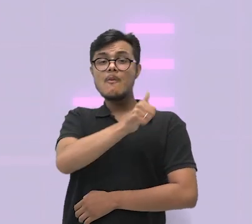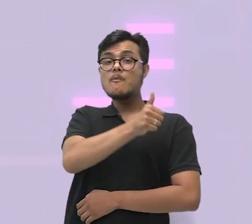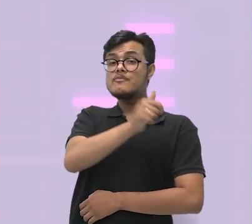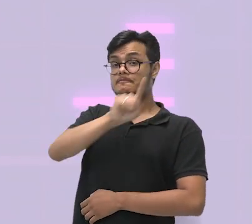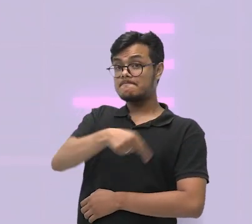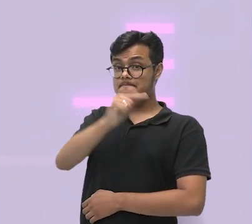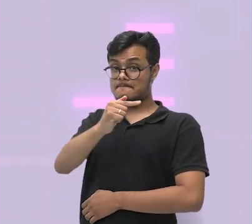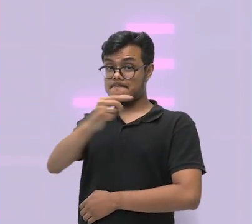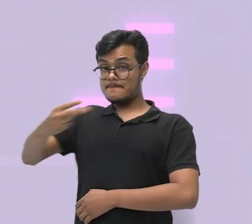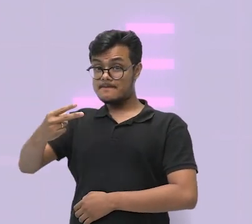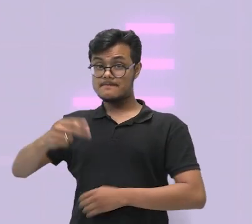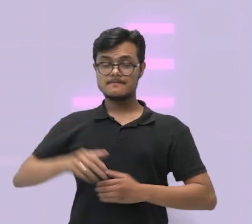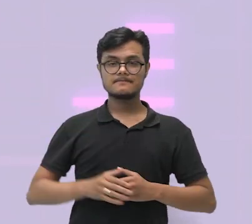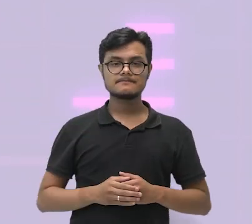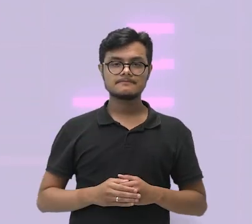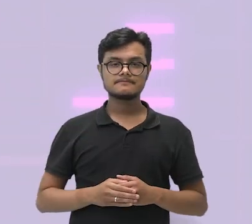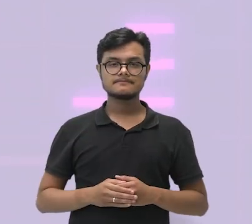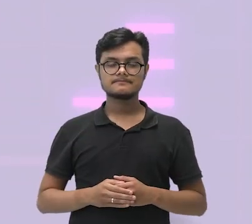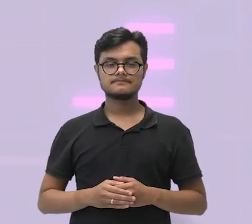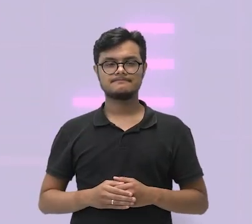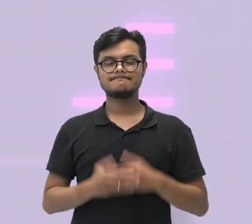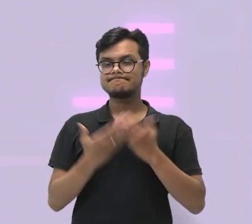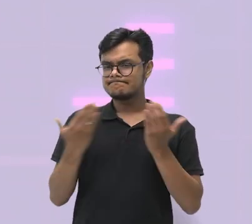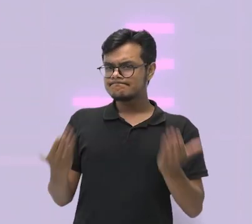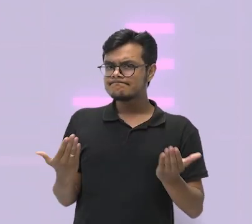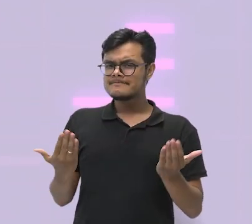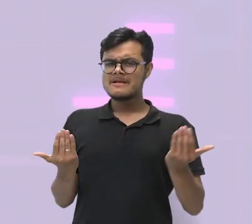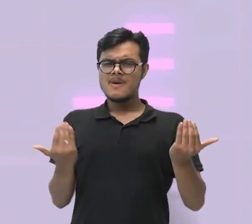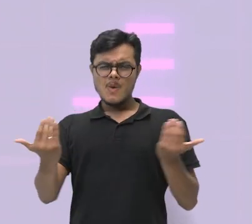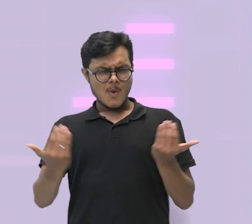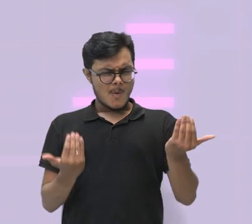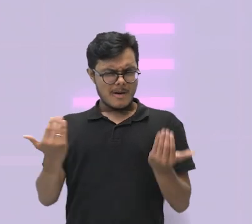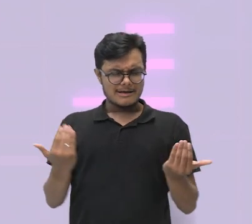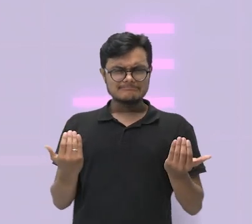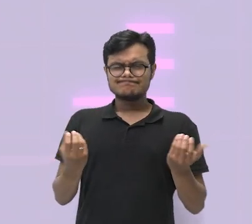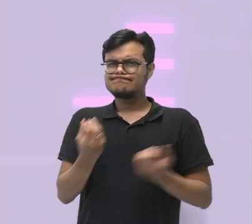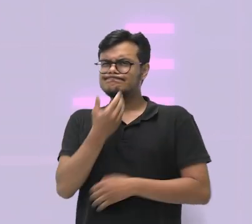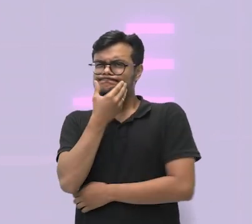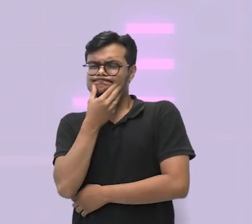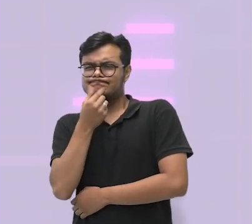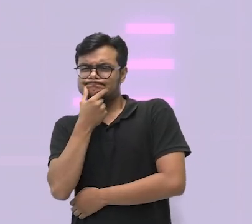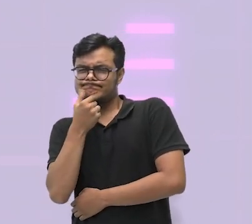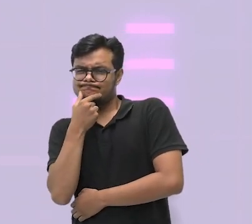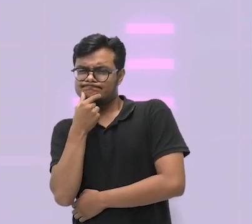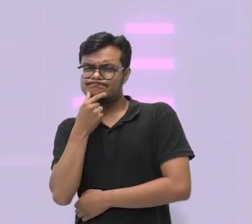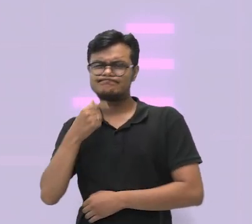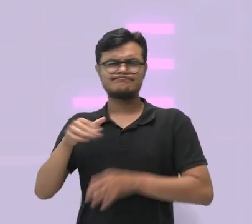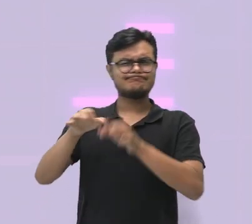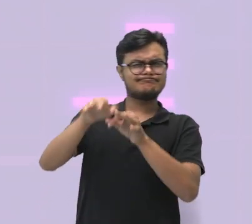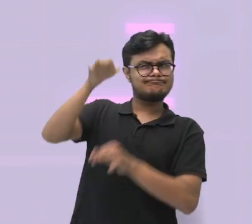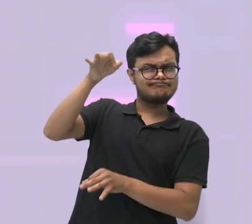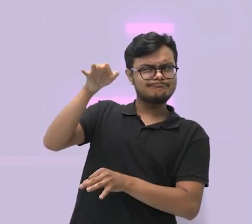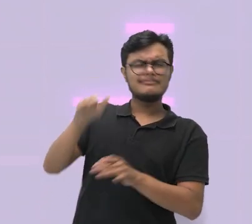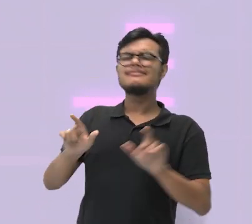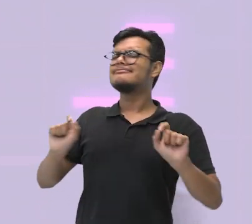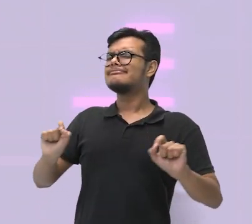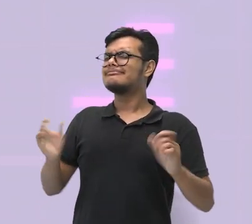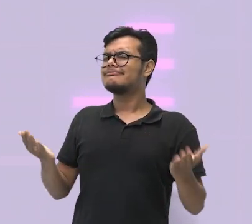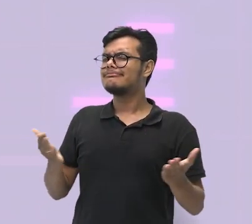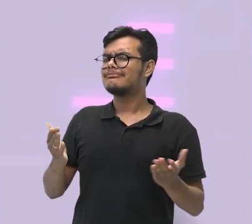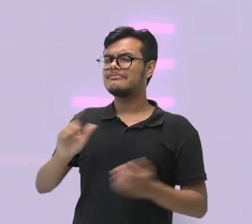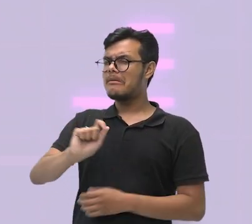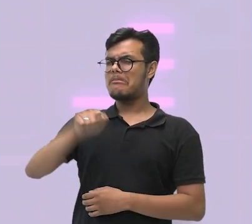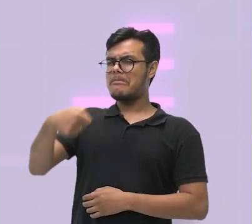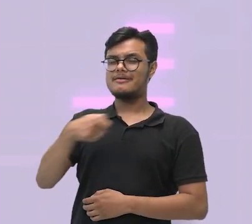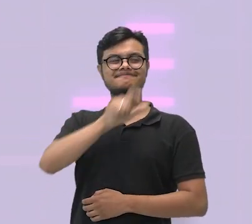1,72 centímetros. Bom, comparando já as imagens, você já consegue dizer aí, né, quem é o mais alto,